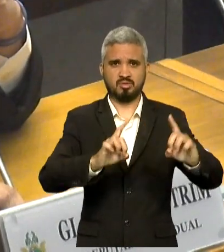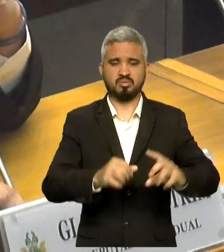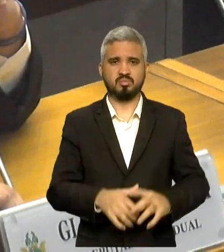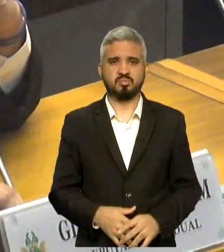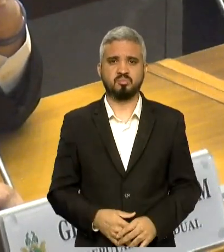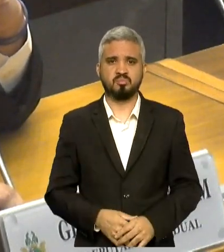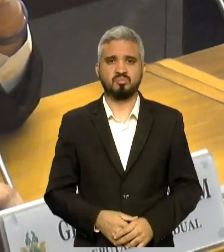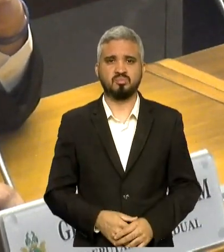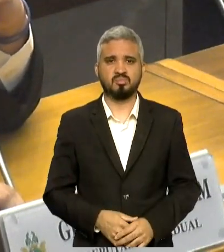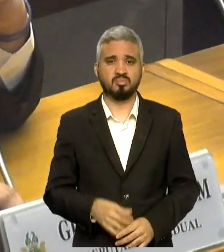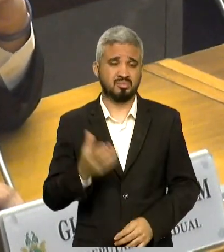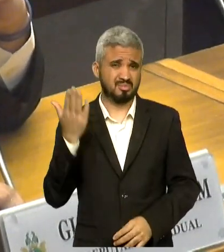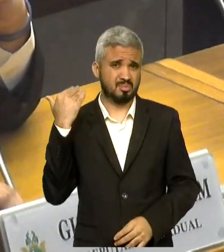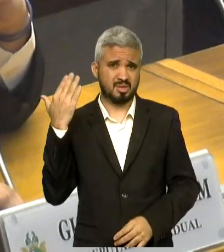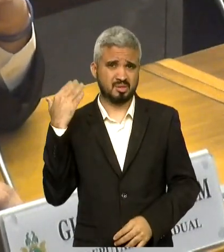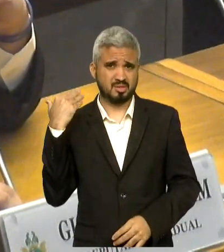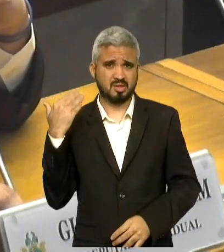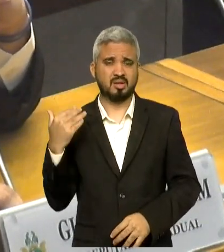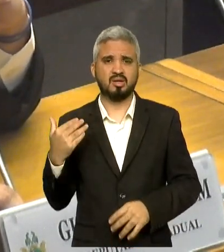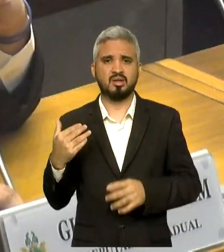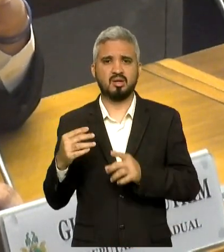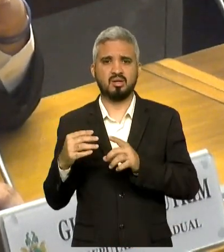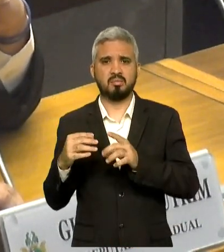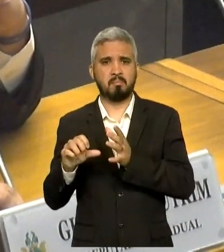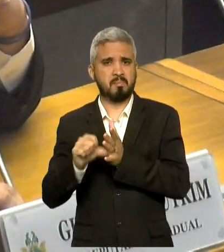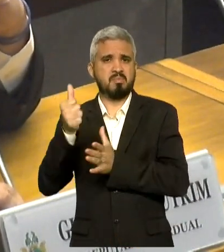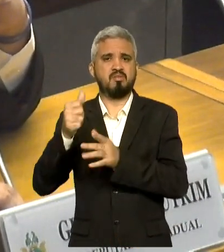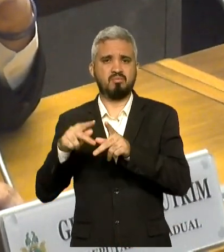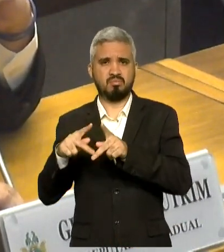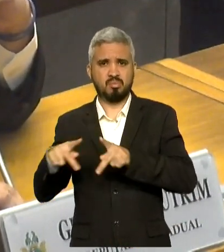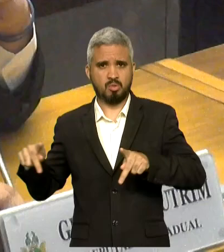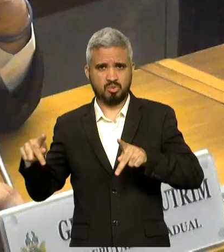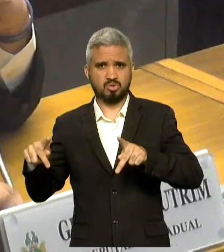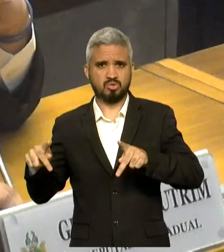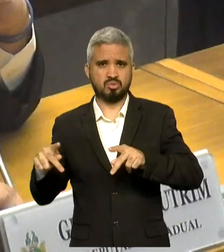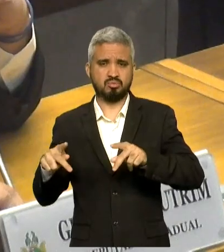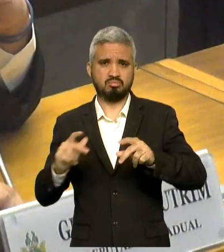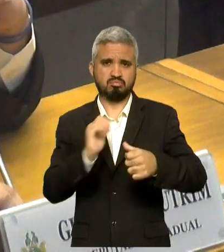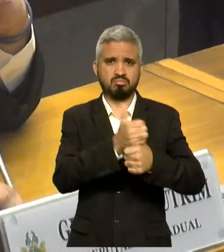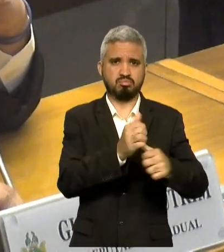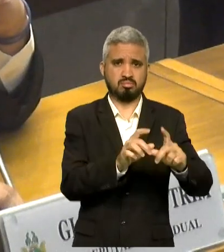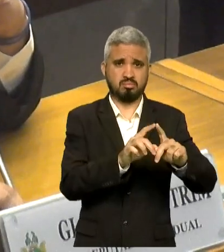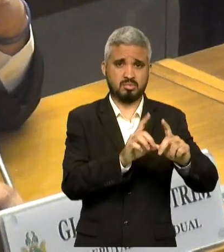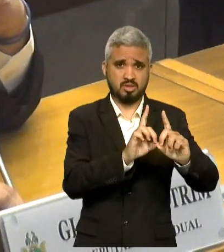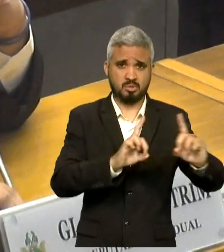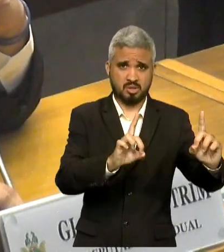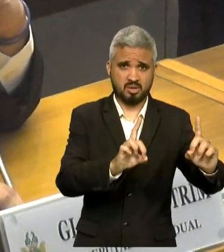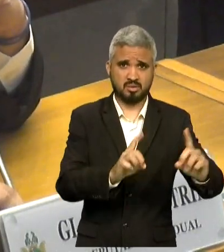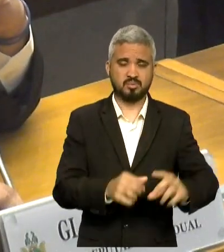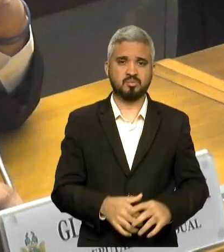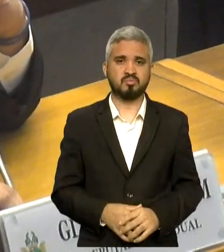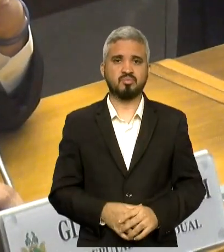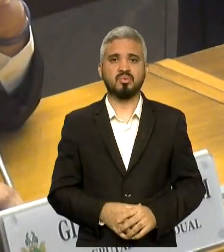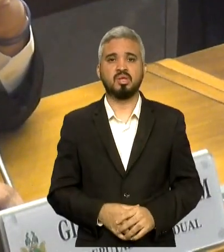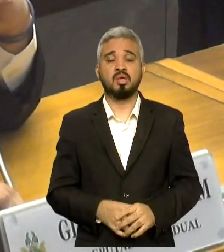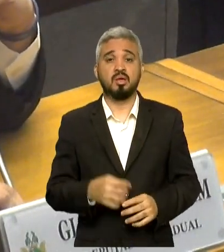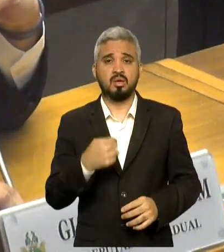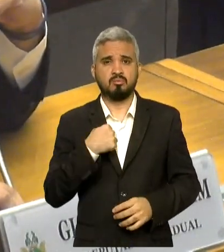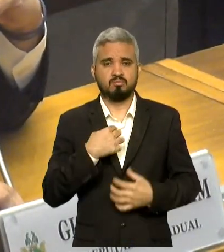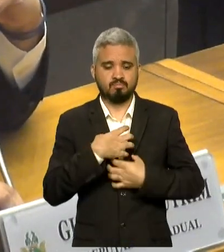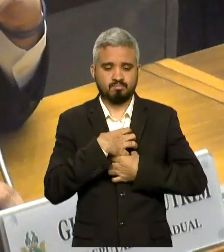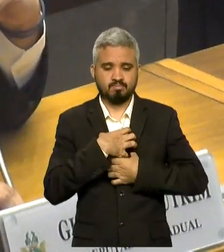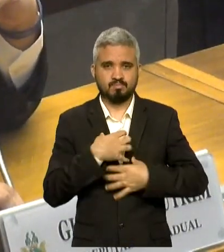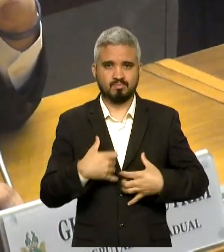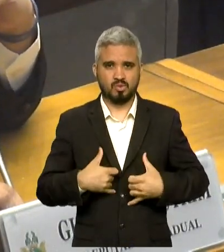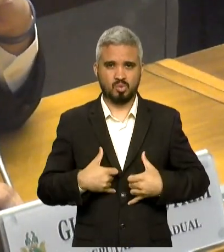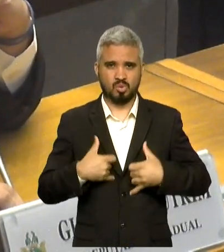que até então só procuradores tinham sido eleitos desembargadores, e eu, com muito orgulho,